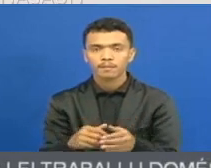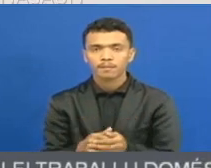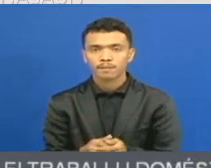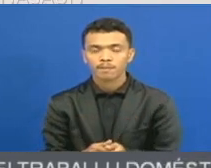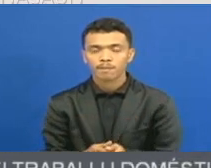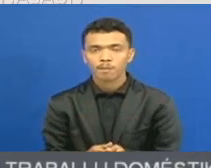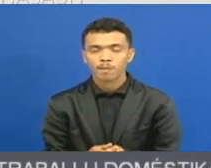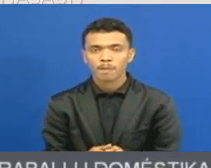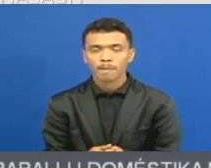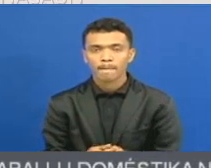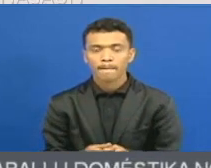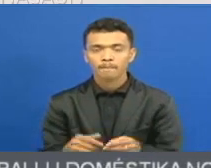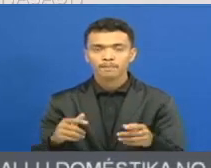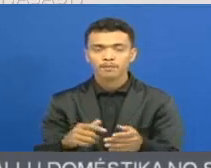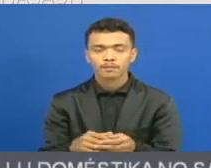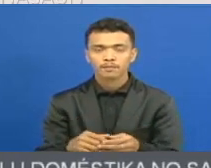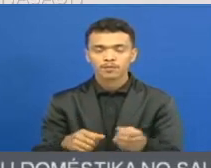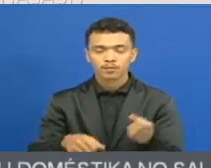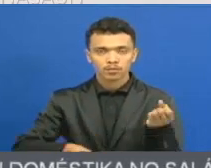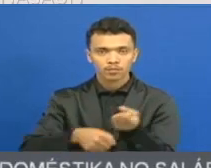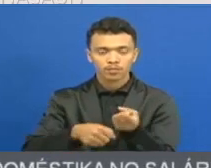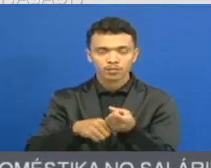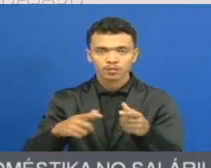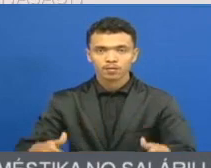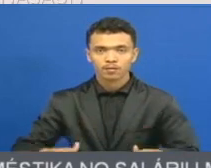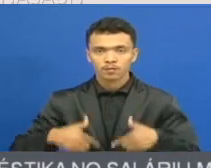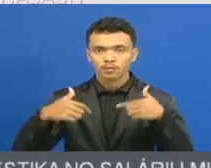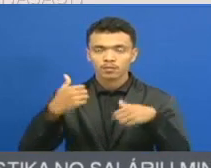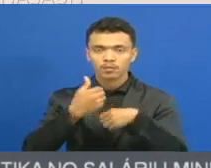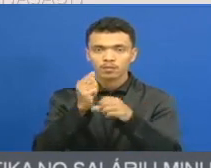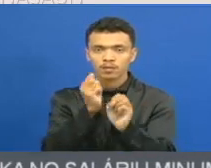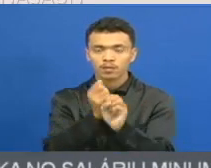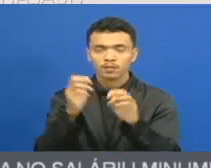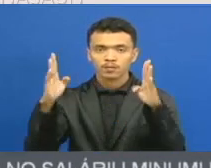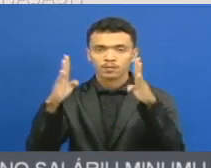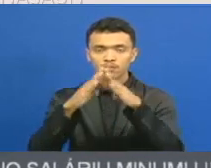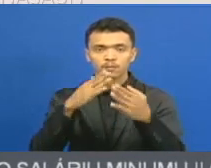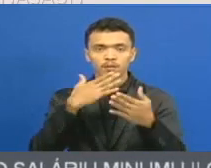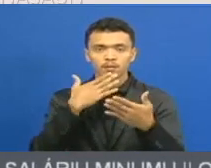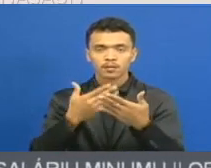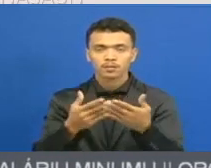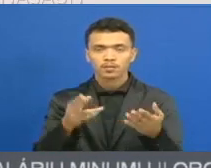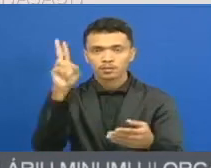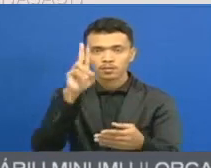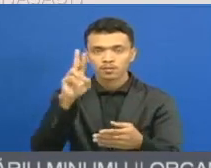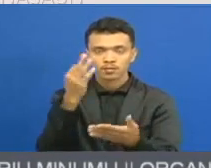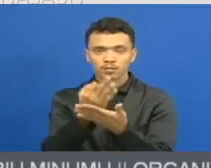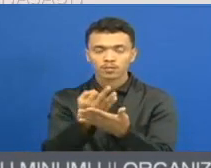kesi jateran ban ninya Morris dia halo umat dia gunubannya bel lori wasang kredit bel wadi